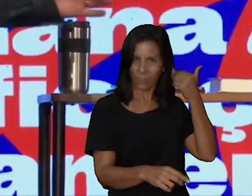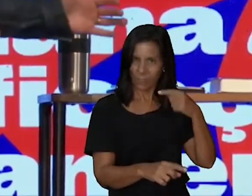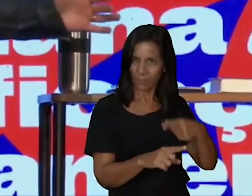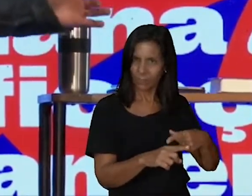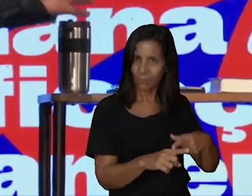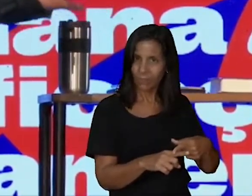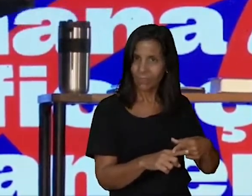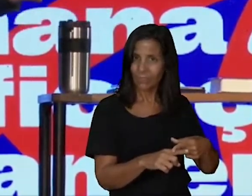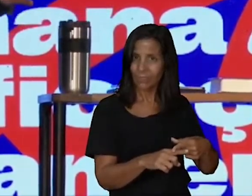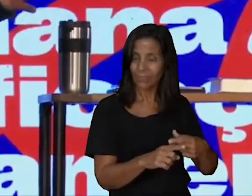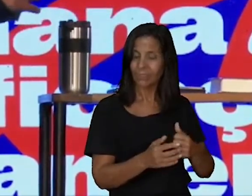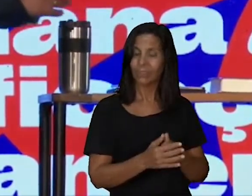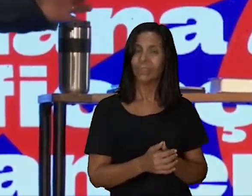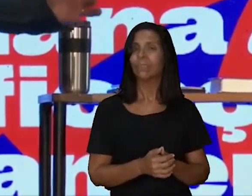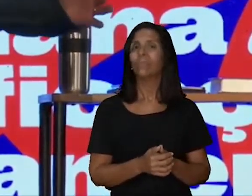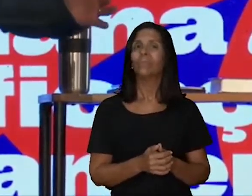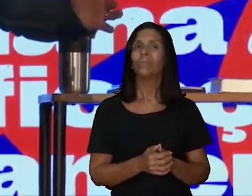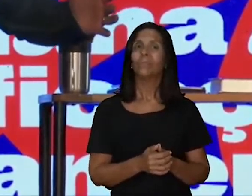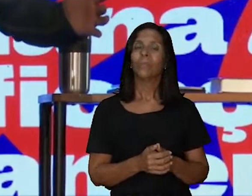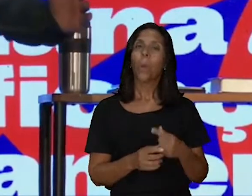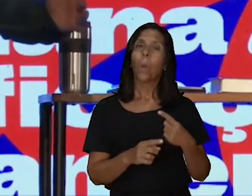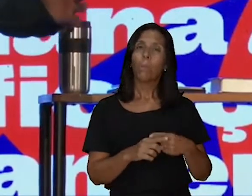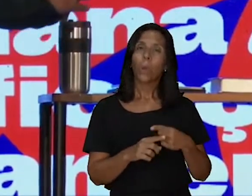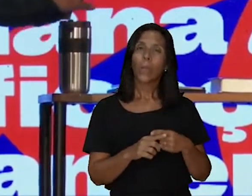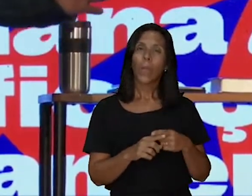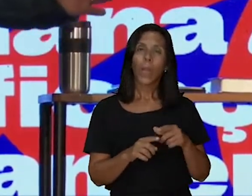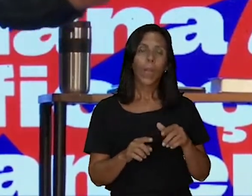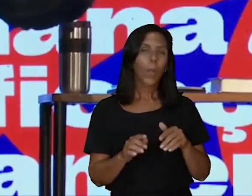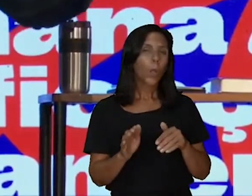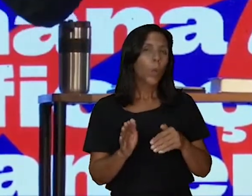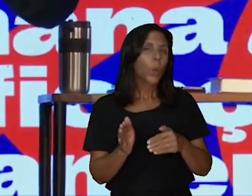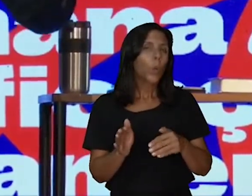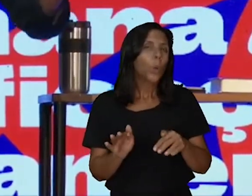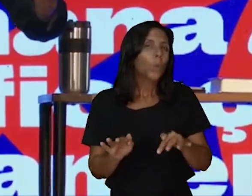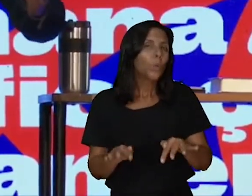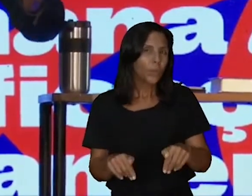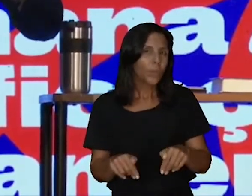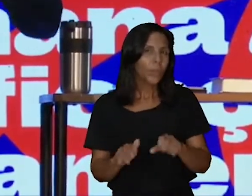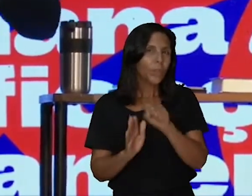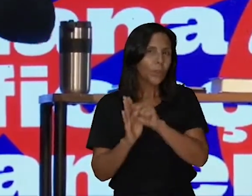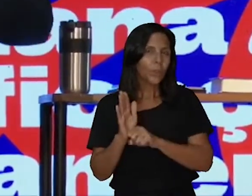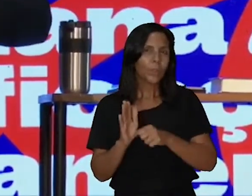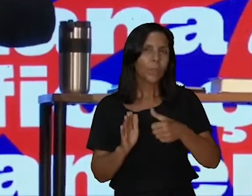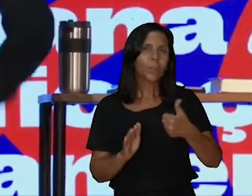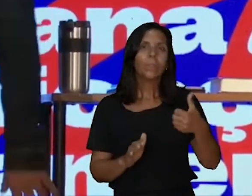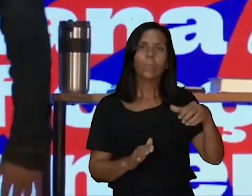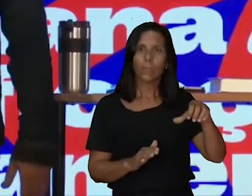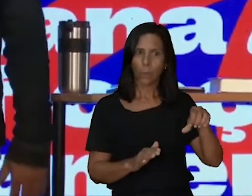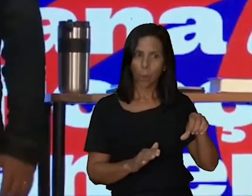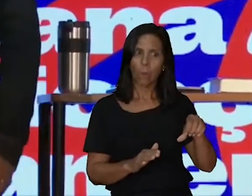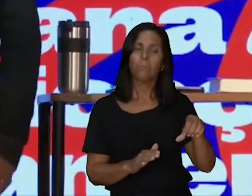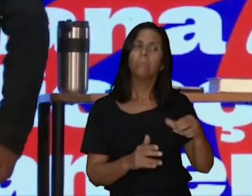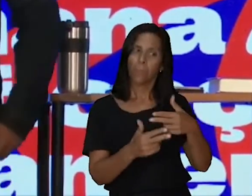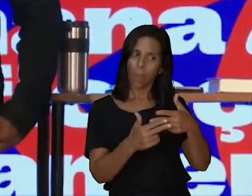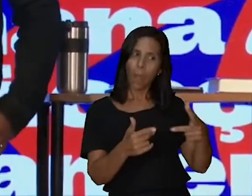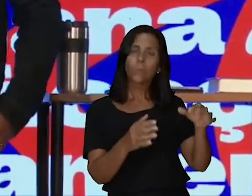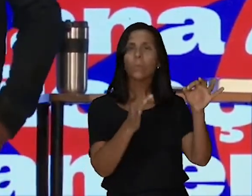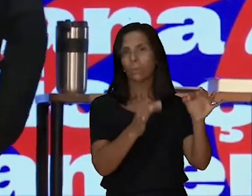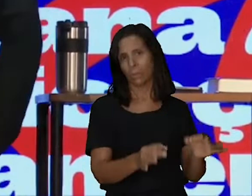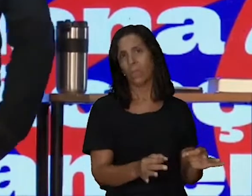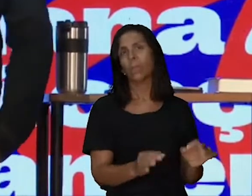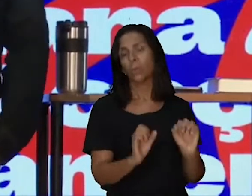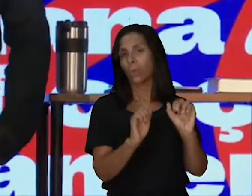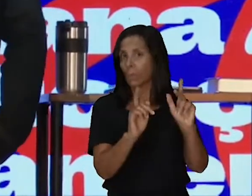no século XIX, no fim do século, aquilo deu muito certo.